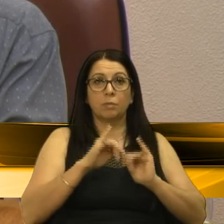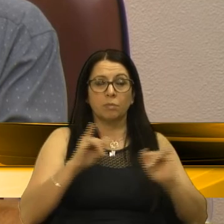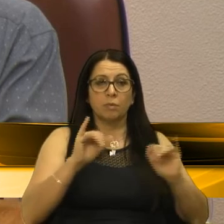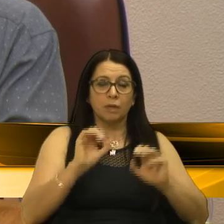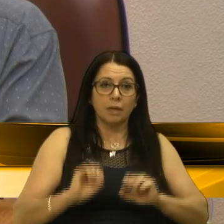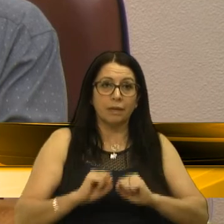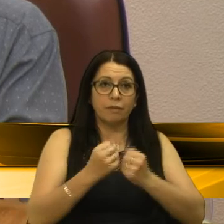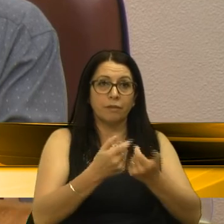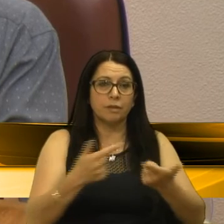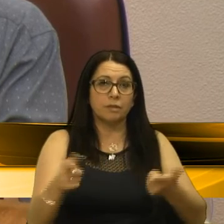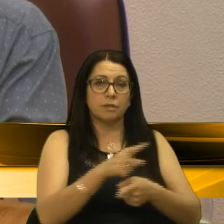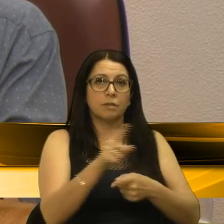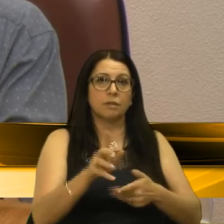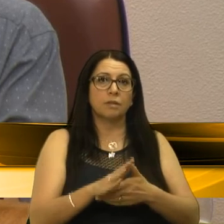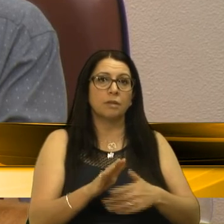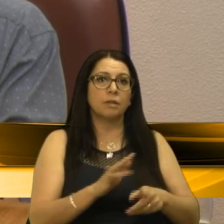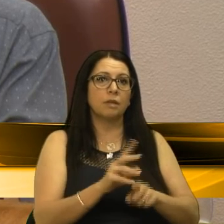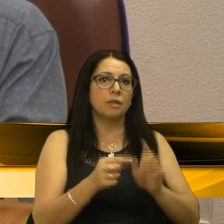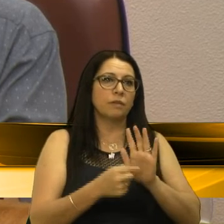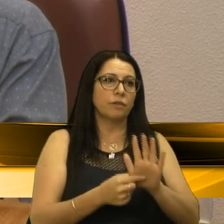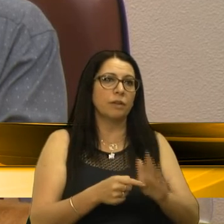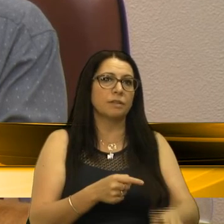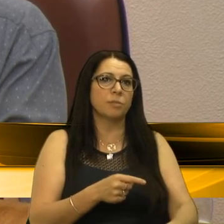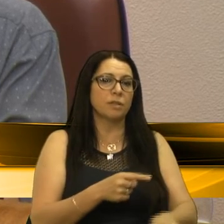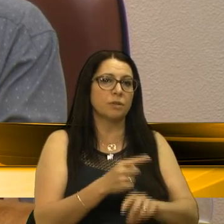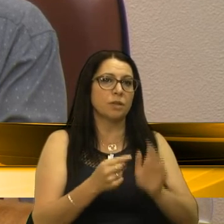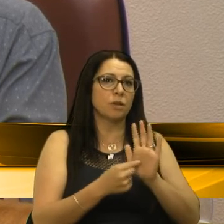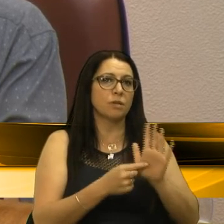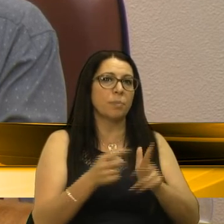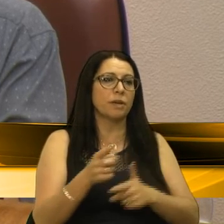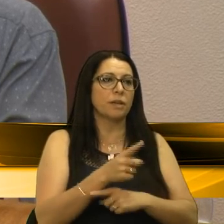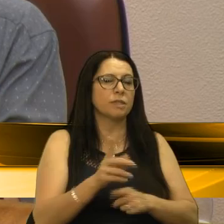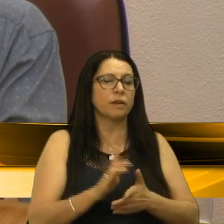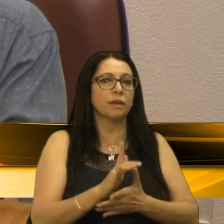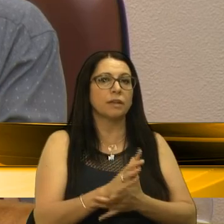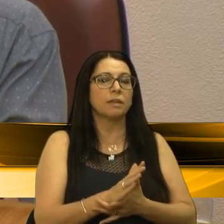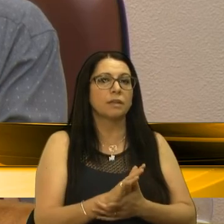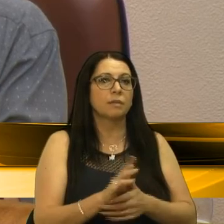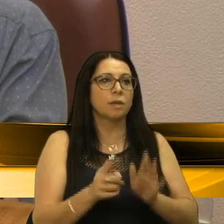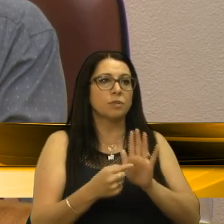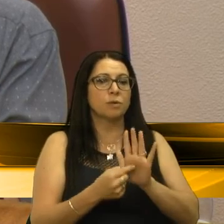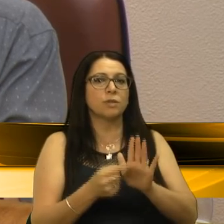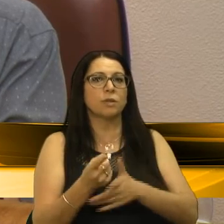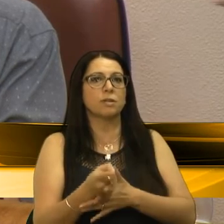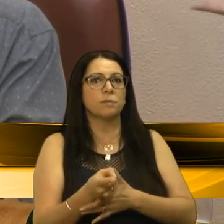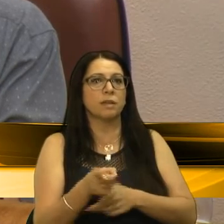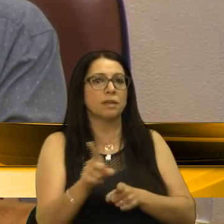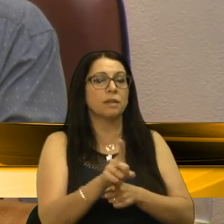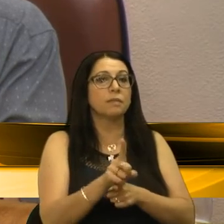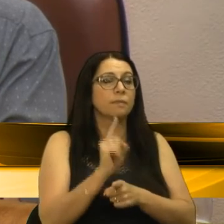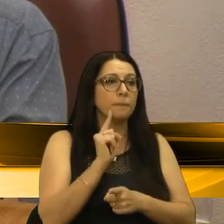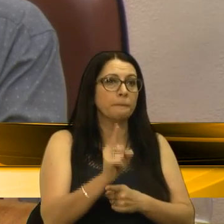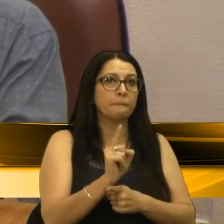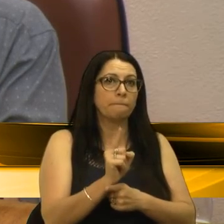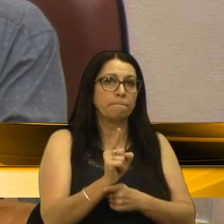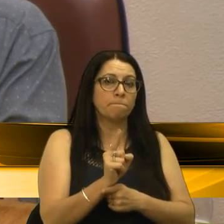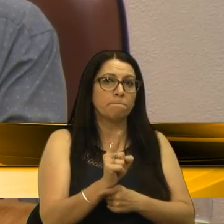defesa dos direitos humanos mediante ações preventivas, protetivas, reparadoras e sancionadoras